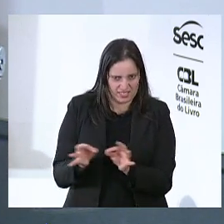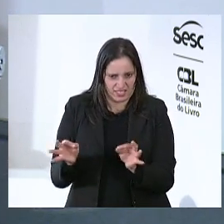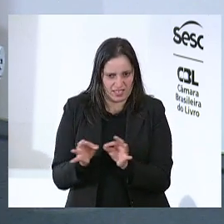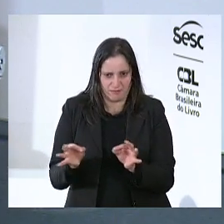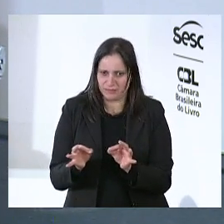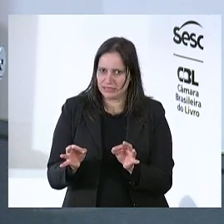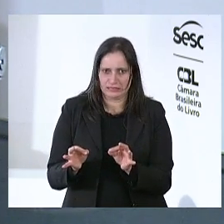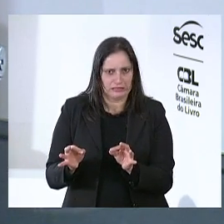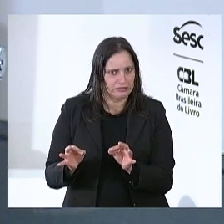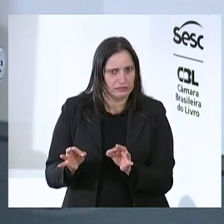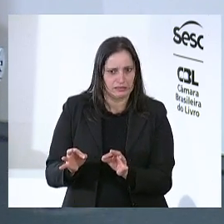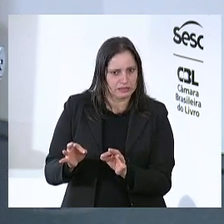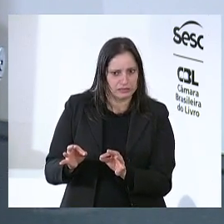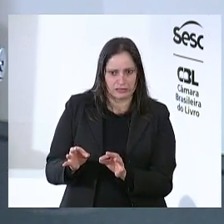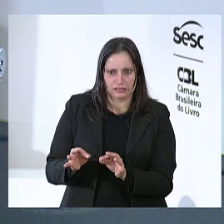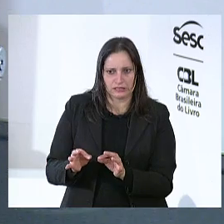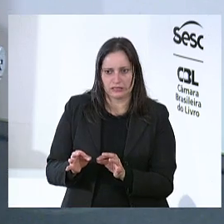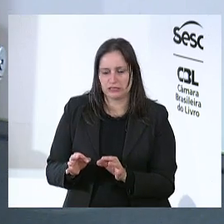Haja pressão.